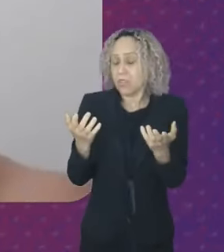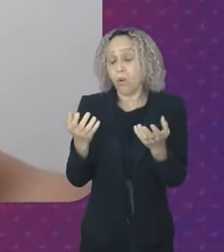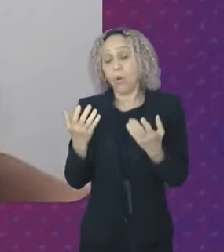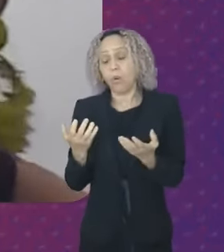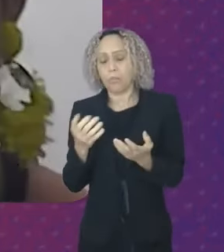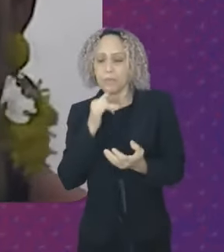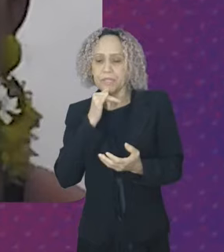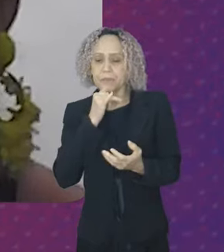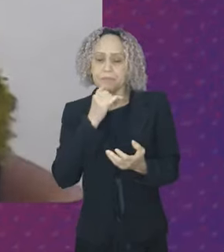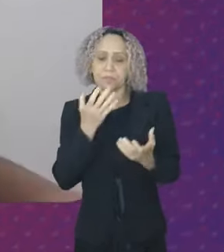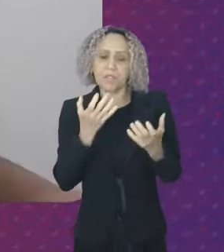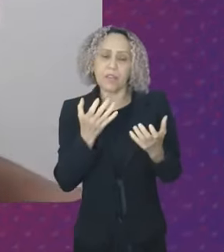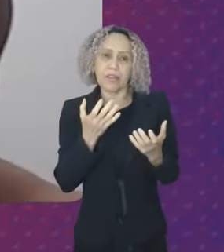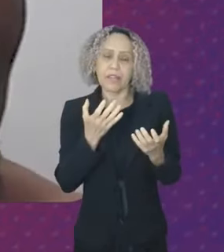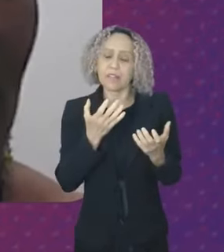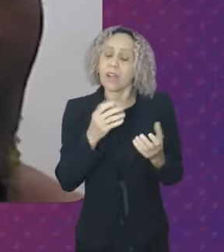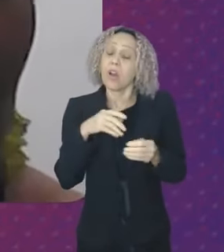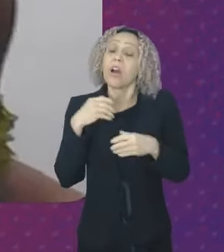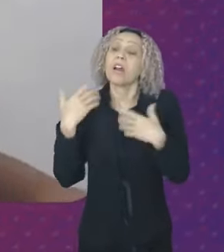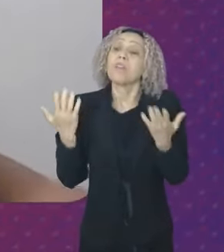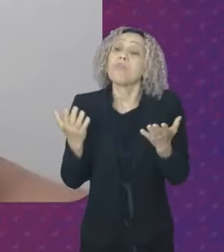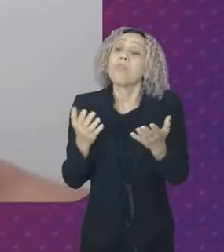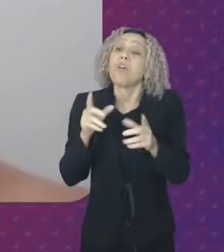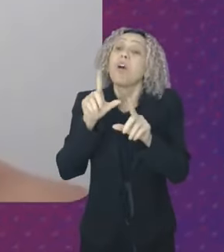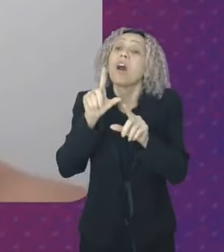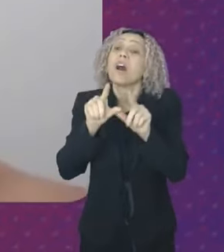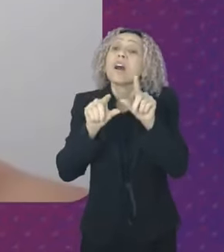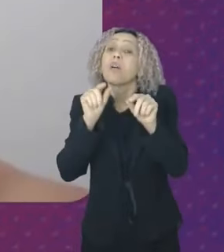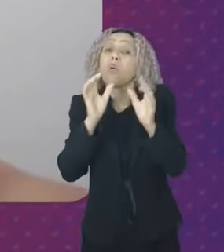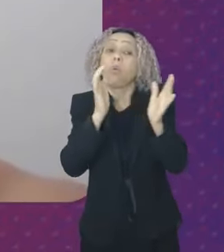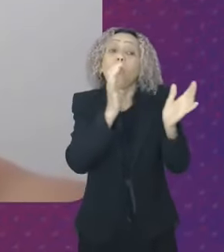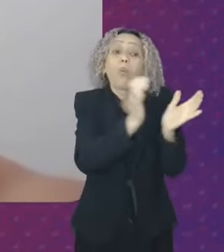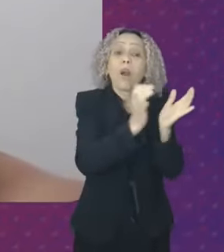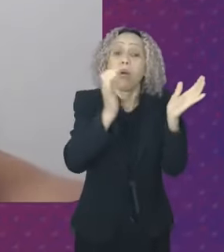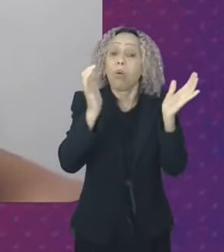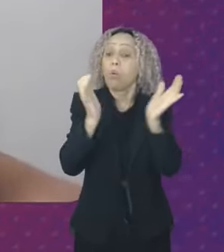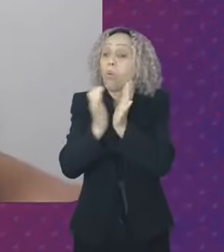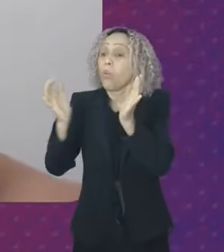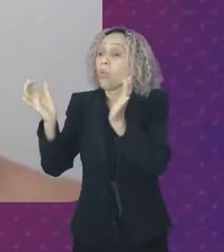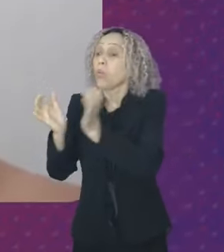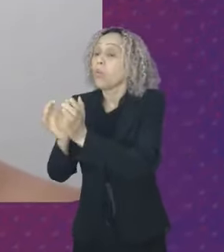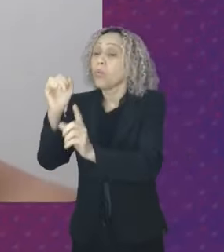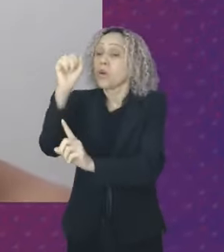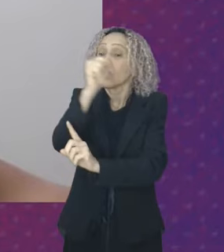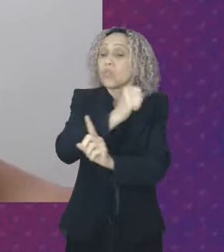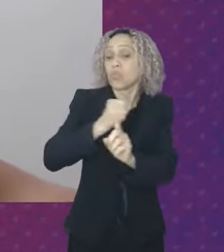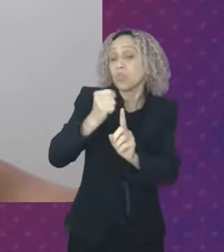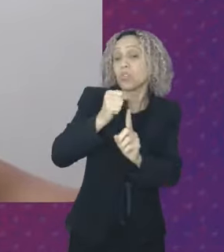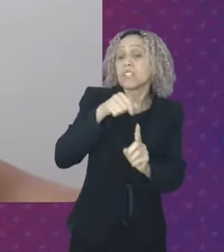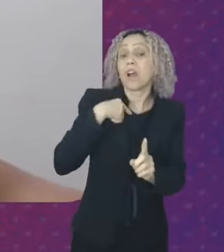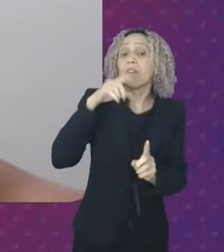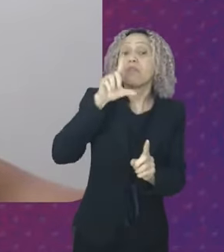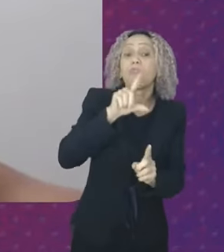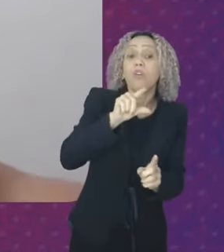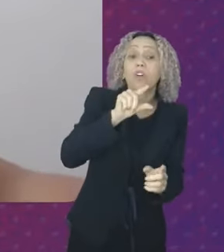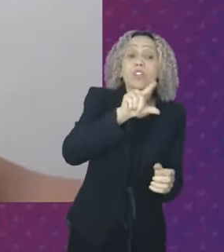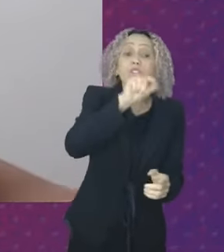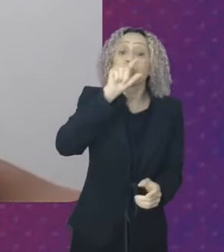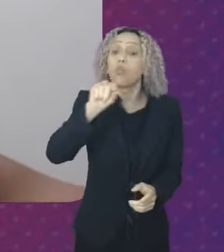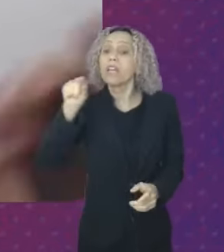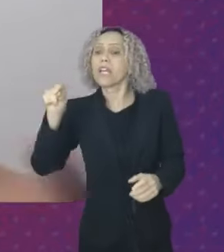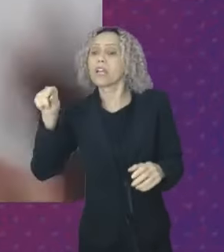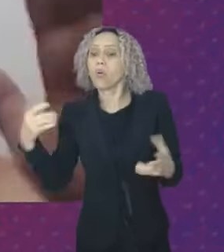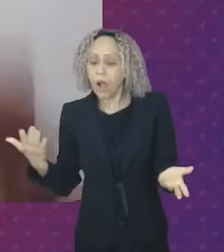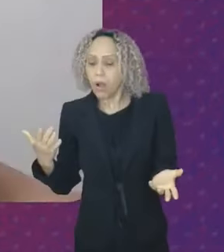mães. Vamos fazer aqui o recorte sobre o acesso à educação infantil, como isso afeta as mulheres que